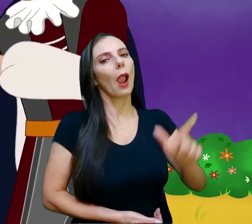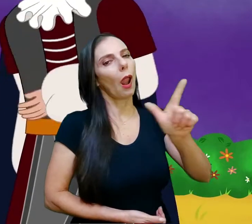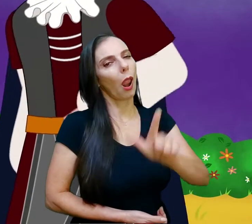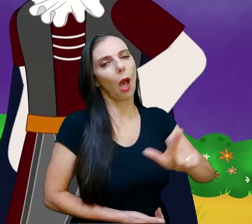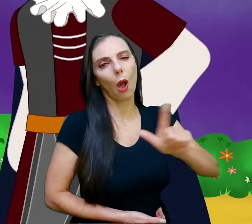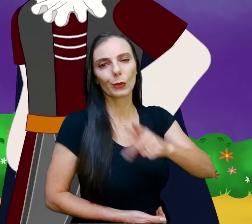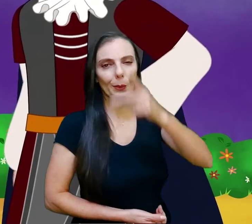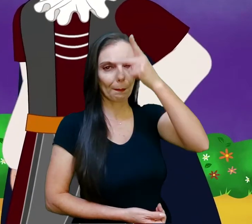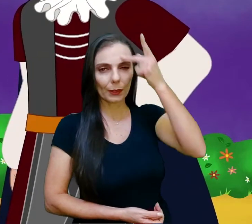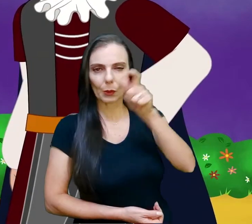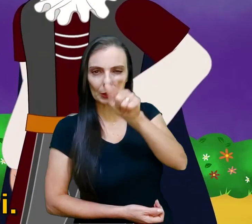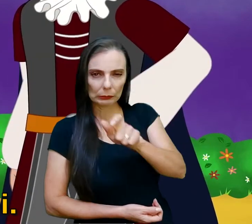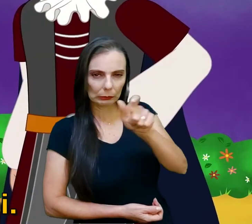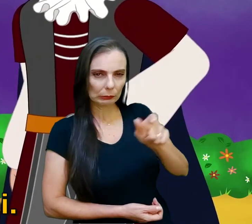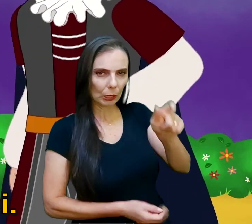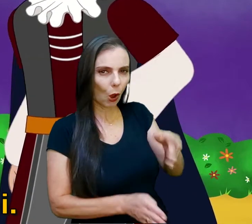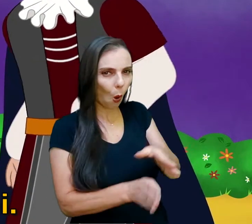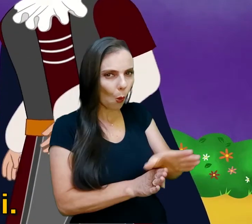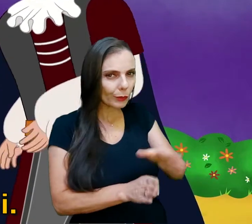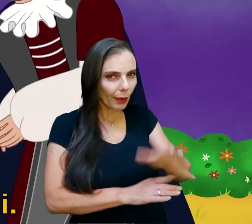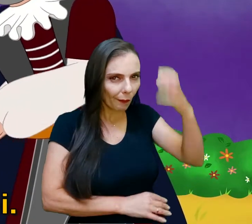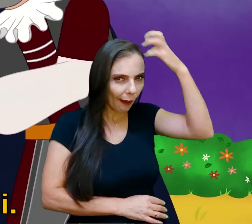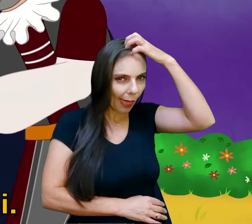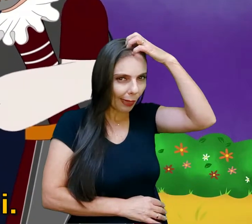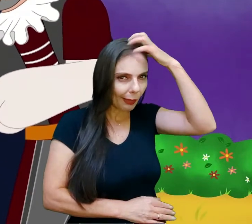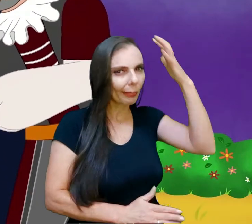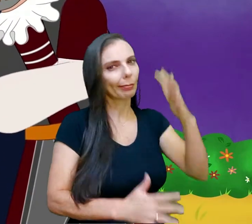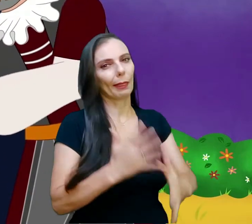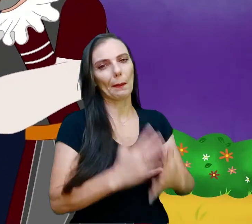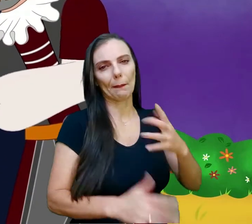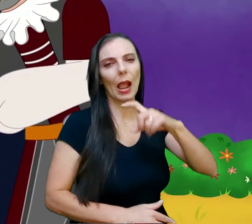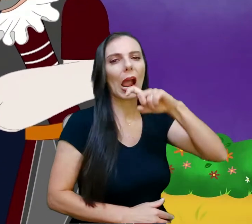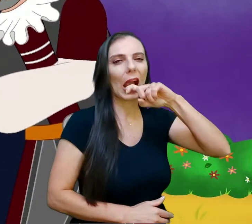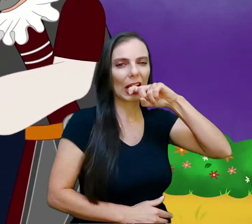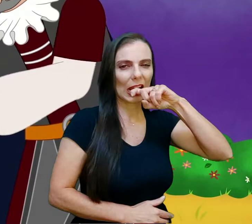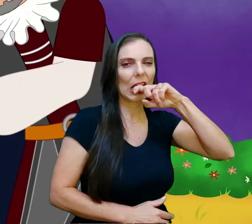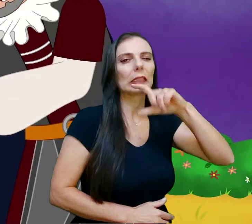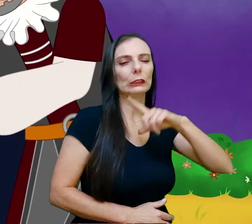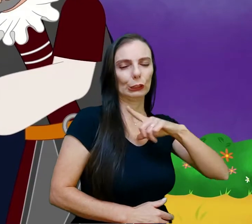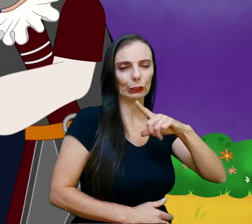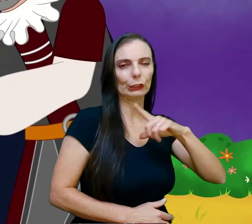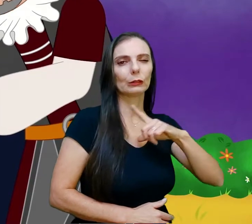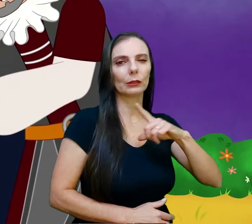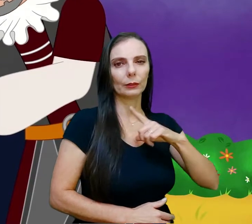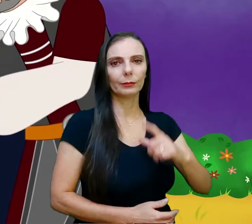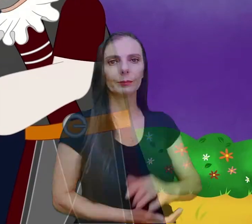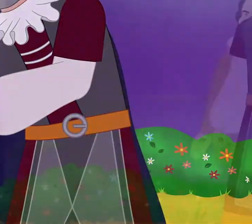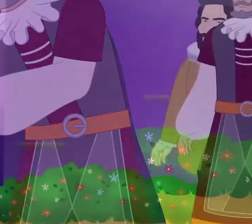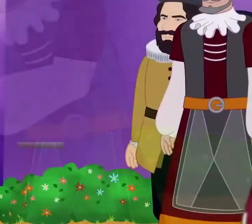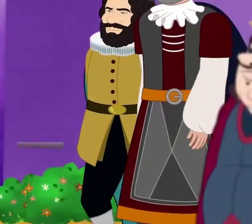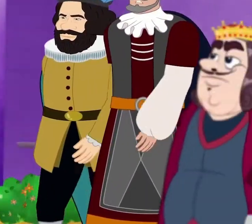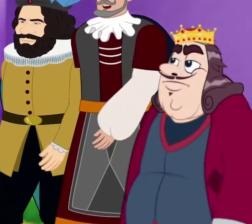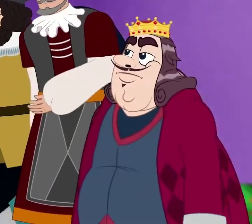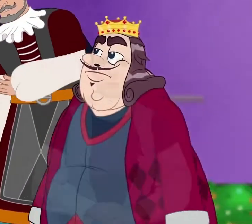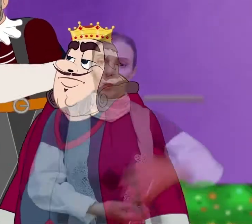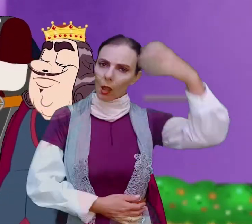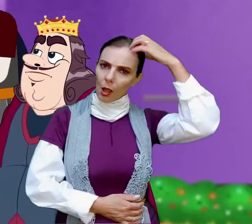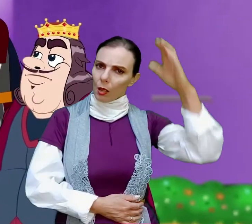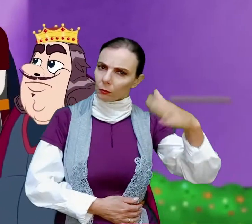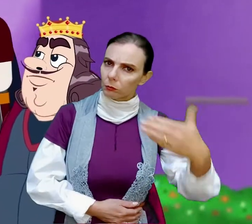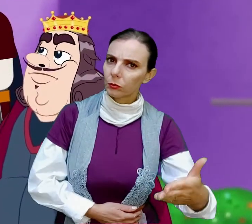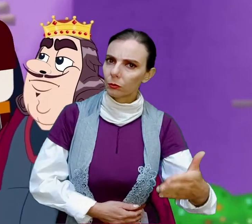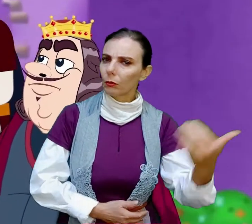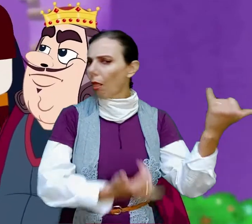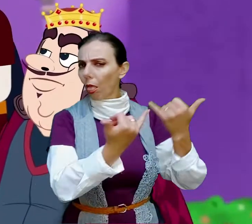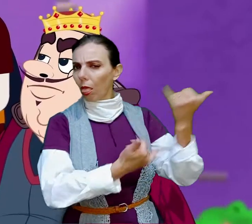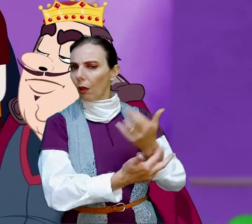isso começou a atrapalhar os outros conselheiros do rei. Eles estavam com inveja de Gulliver.